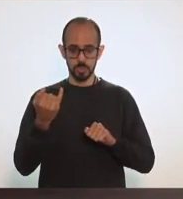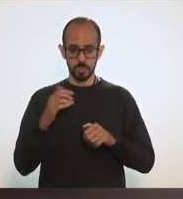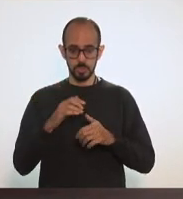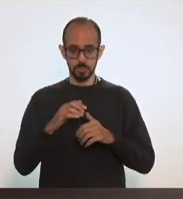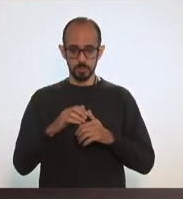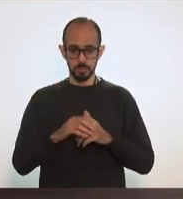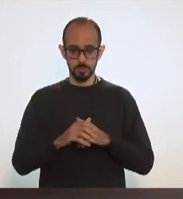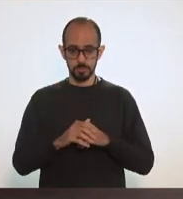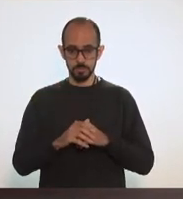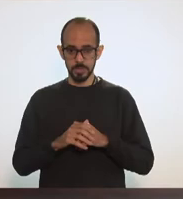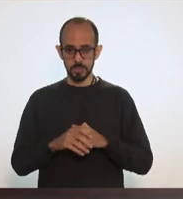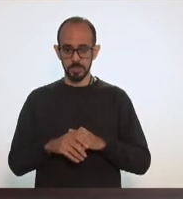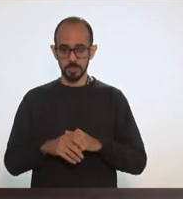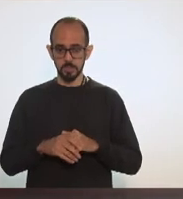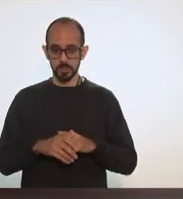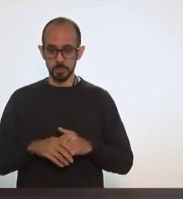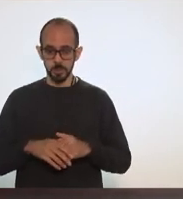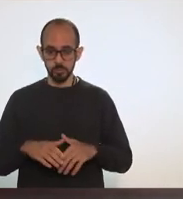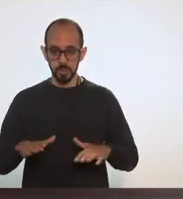a palavra